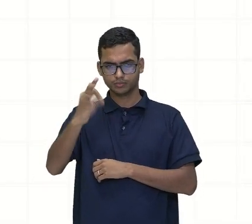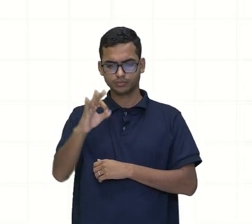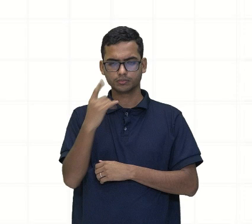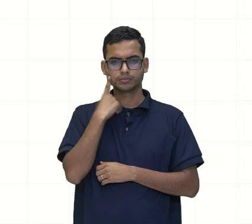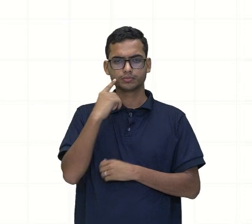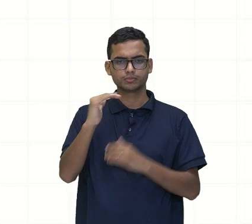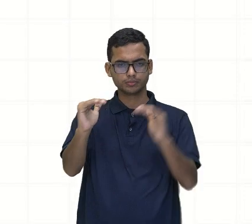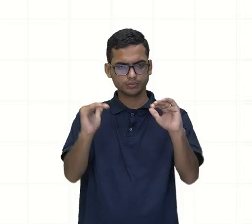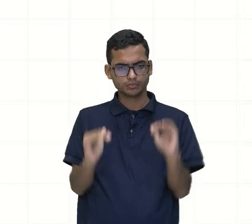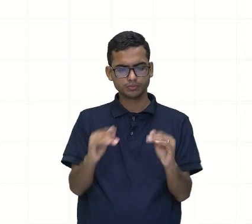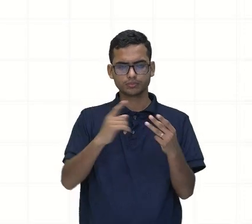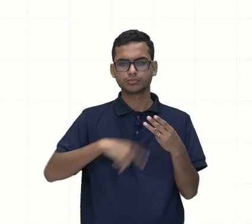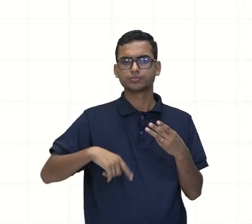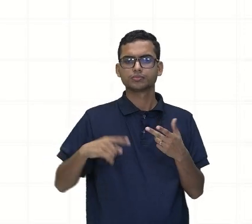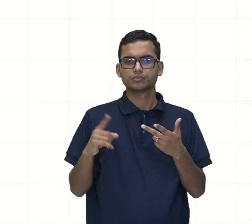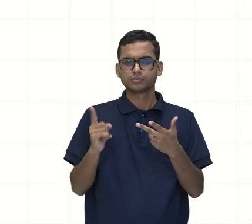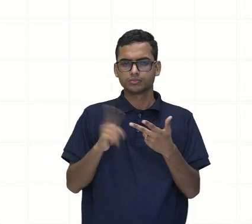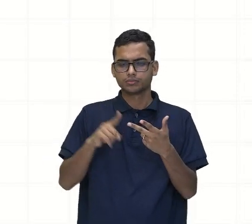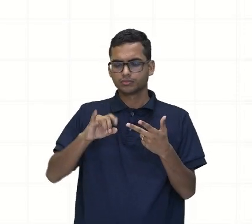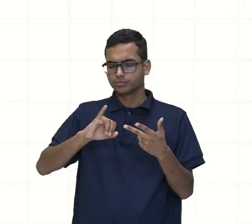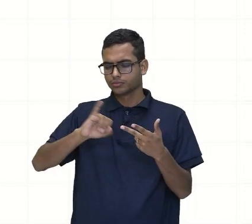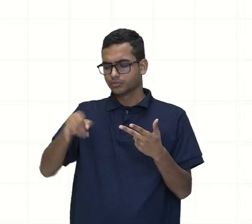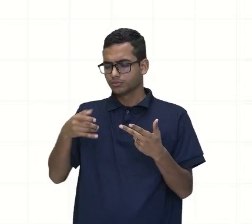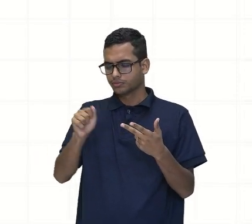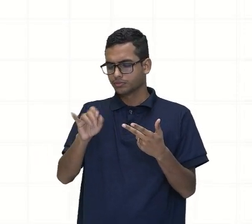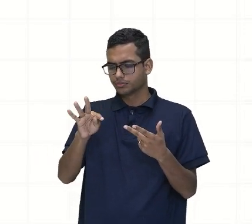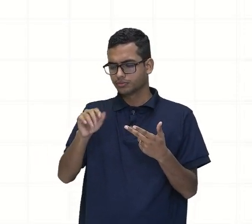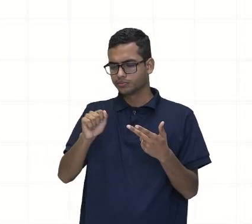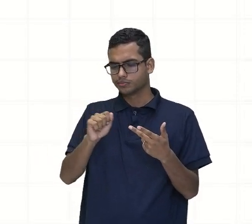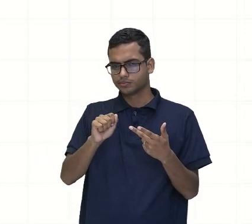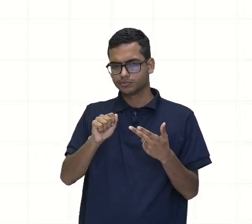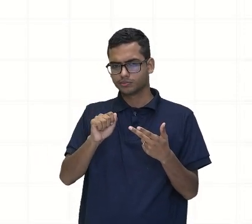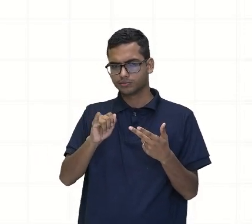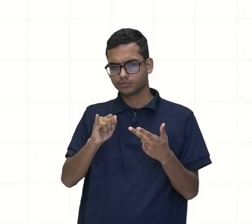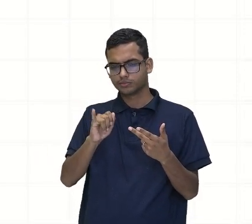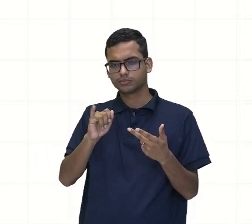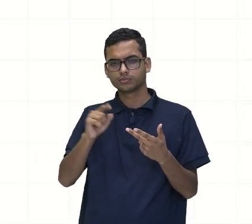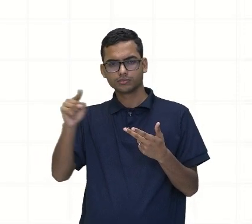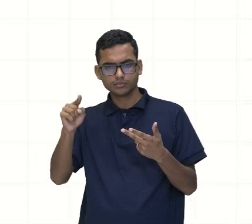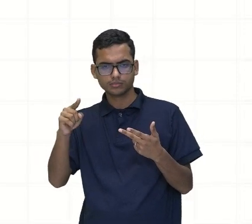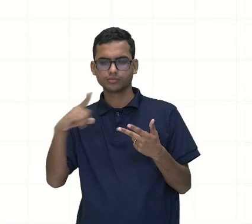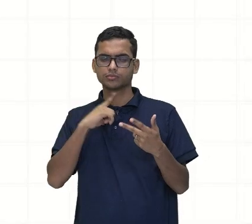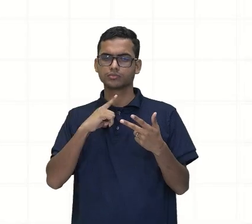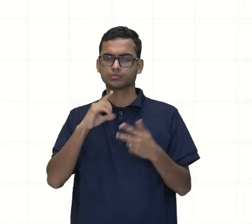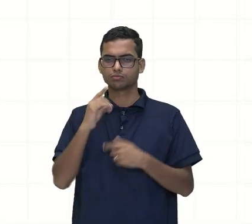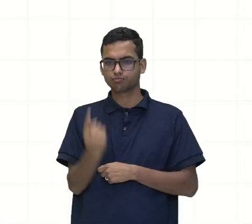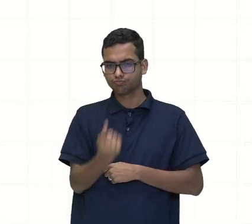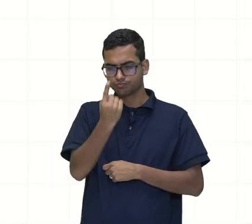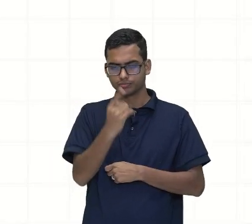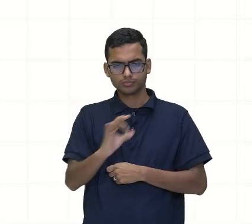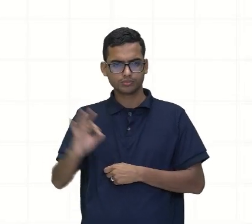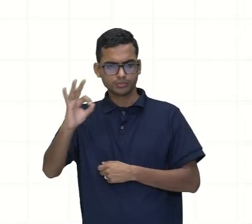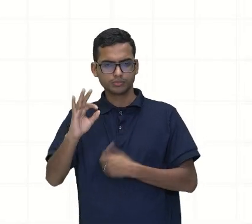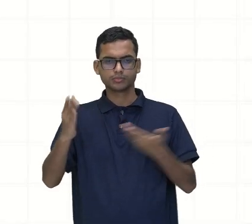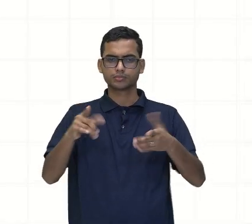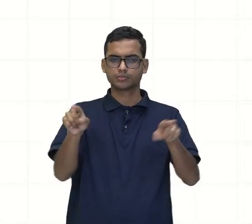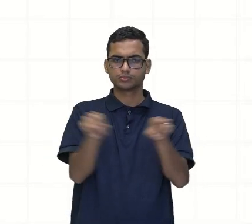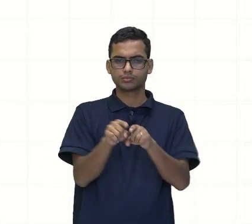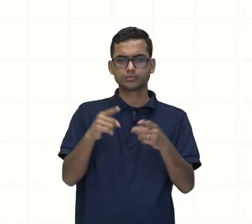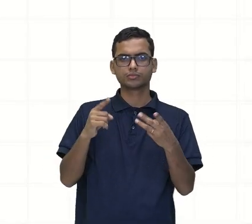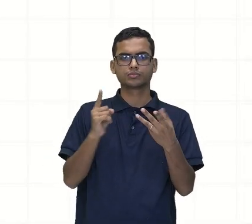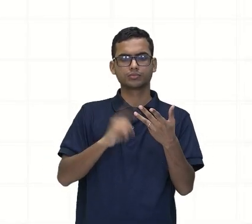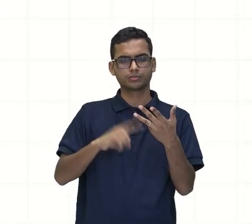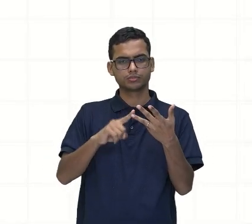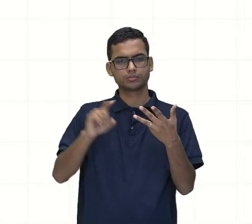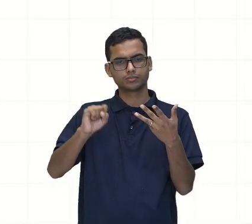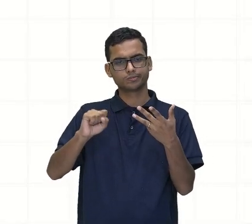Temos a cidade de Jataí, que registrou 1 grau Celsius. A cidade de São Gabriel